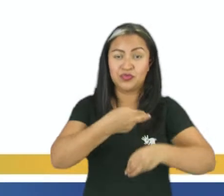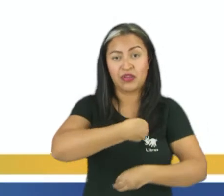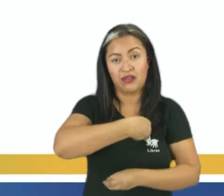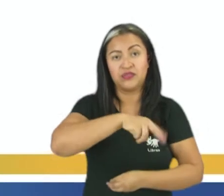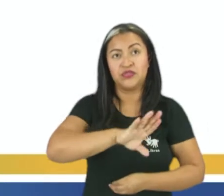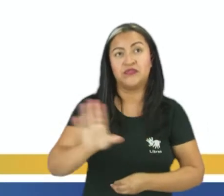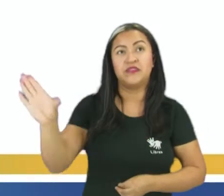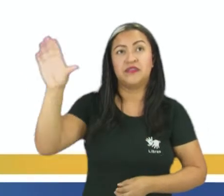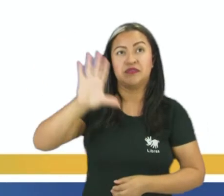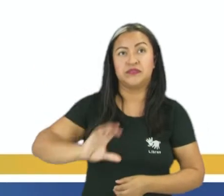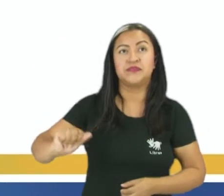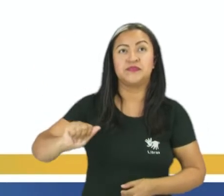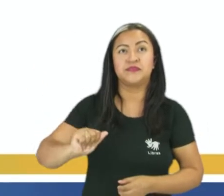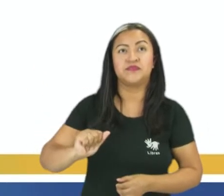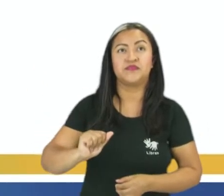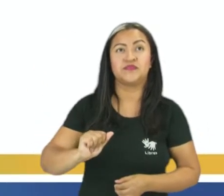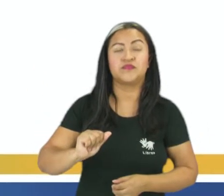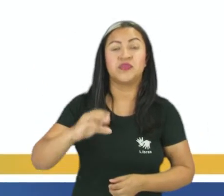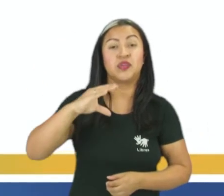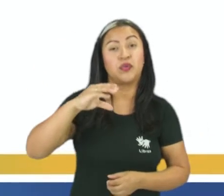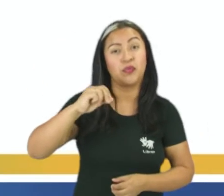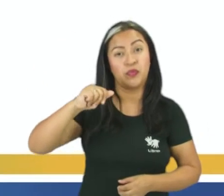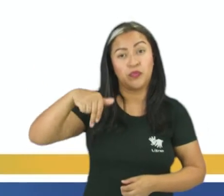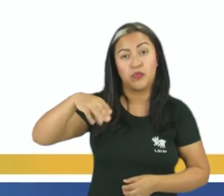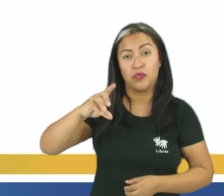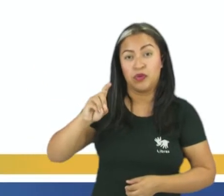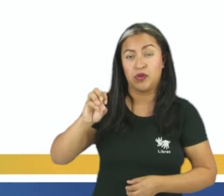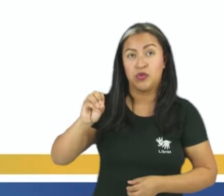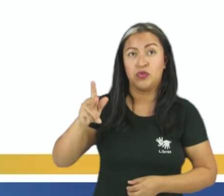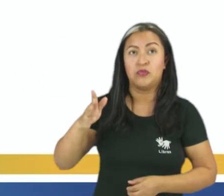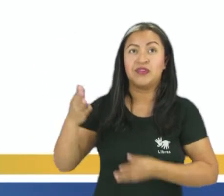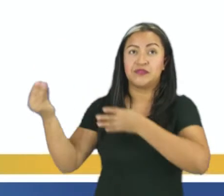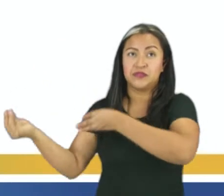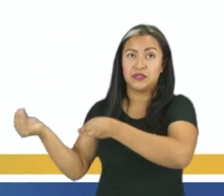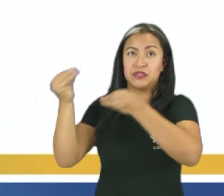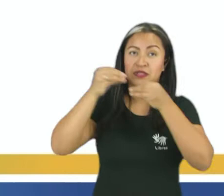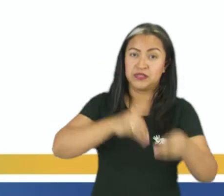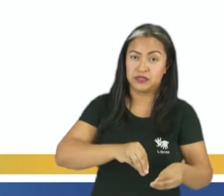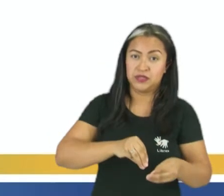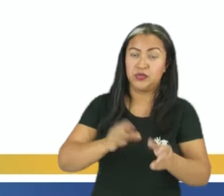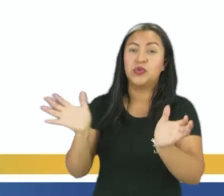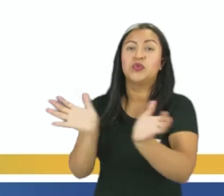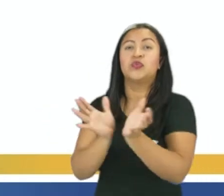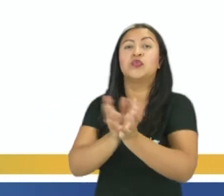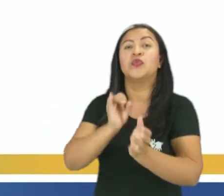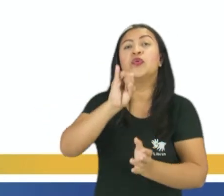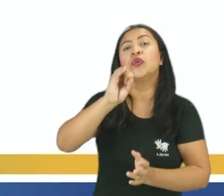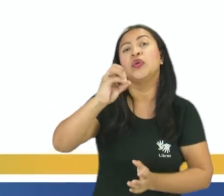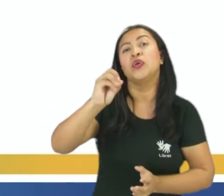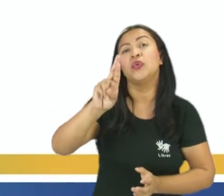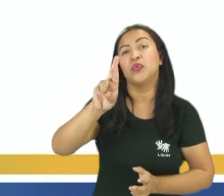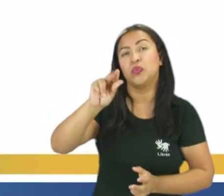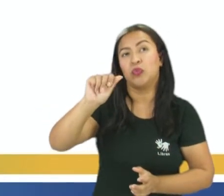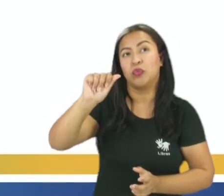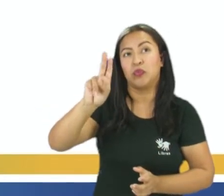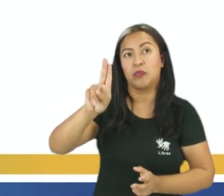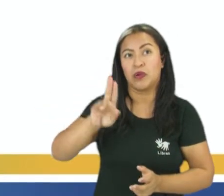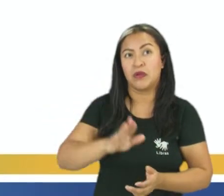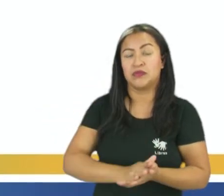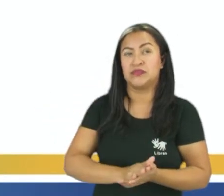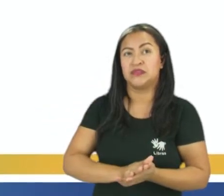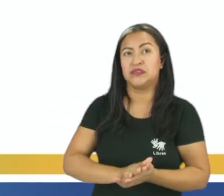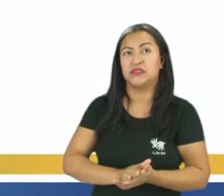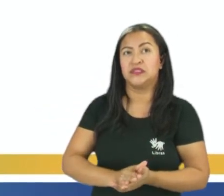O candomblé, ele foi trazido pelos urubás, né? Originários então da Nigéria e pelos jejés, né? Da costa